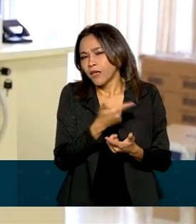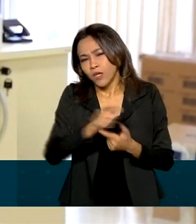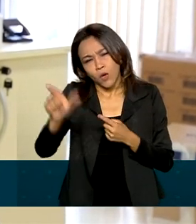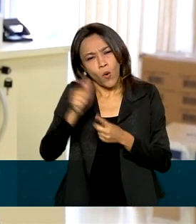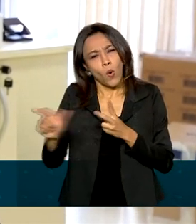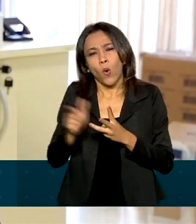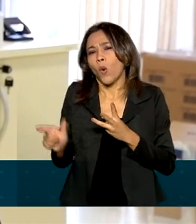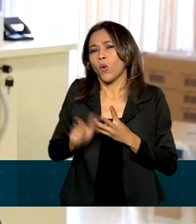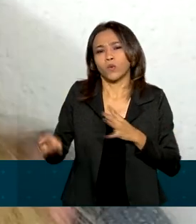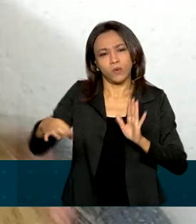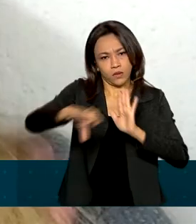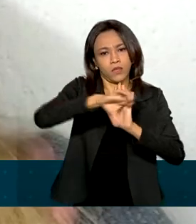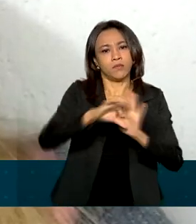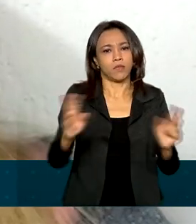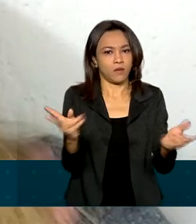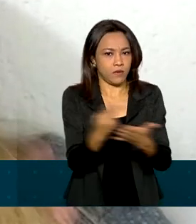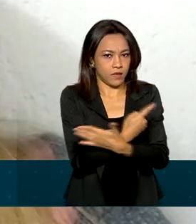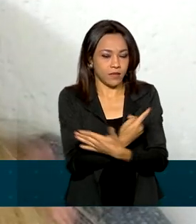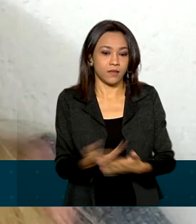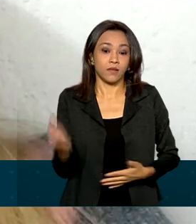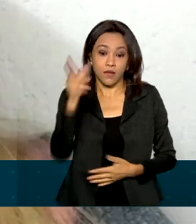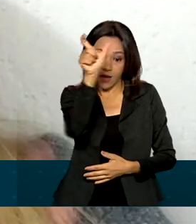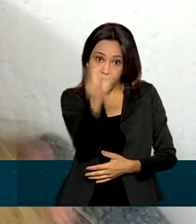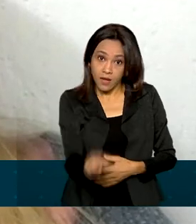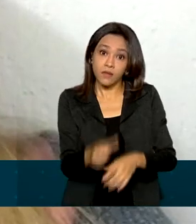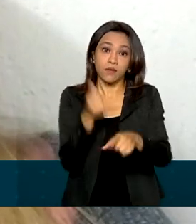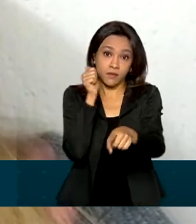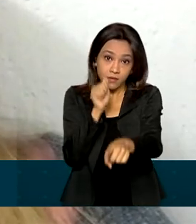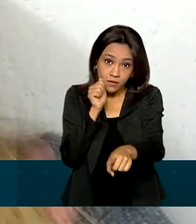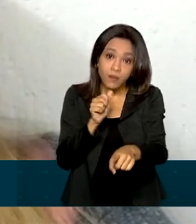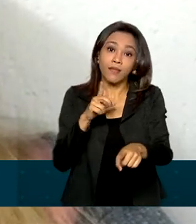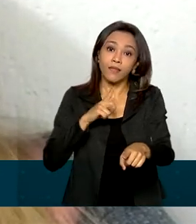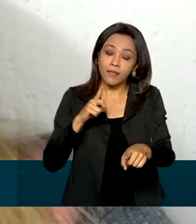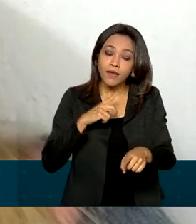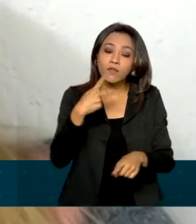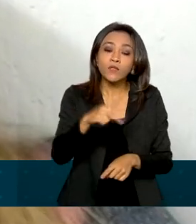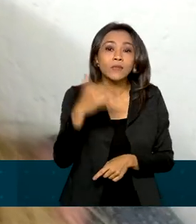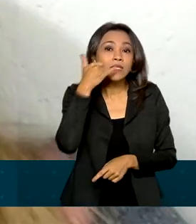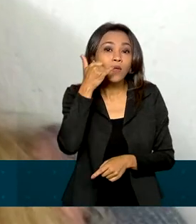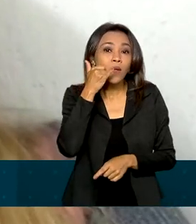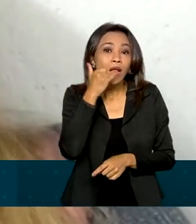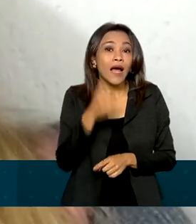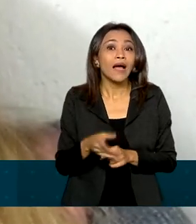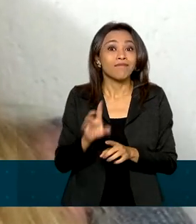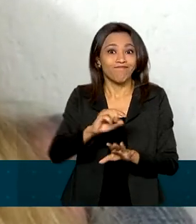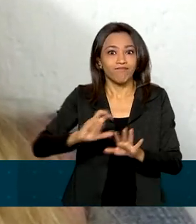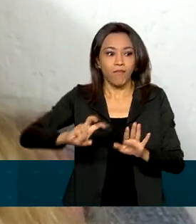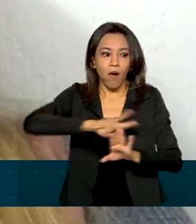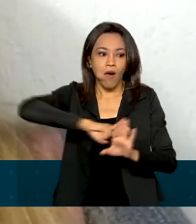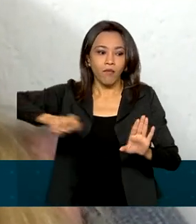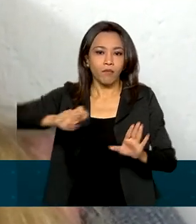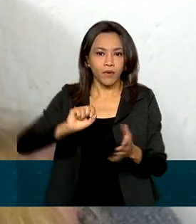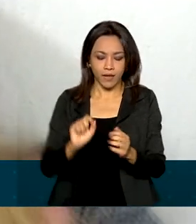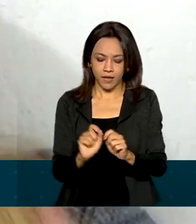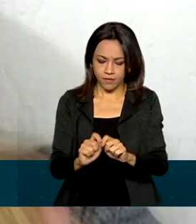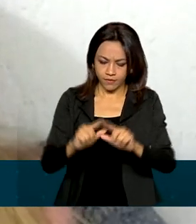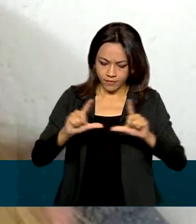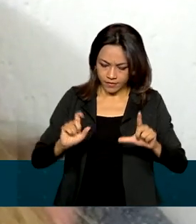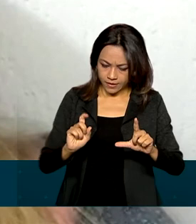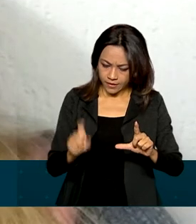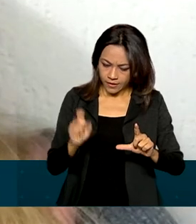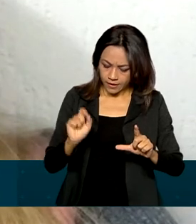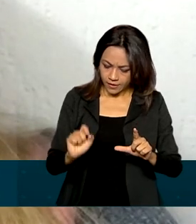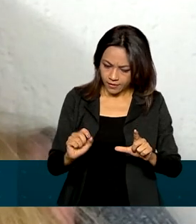outros crimes cometidos pela internet Esse foi o caso da Ludmila que teve o celular hackeado ao clicar em um link em uma